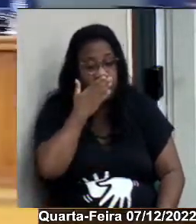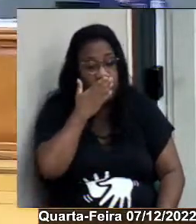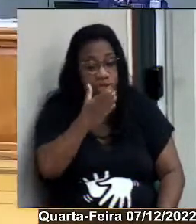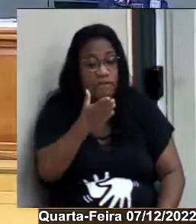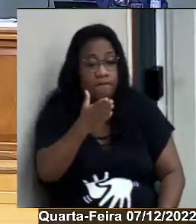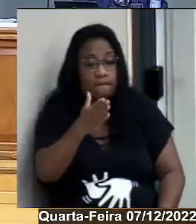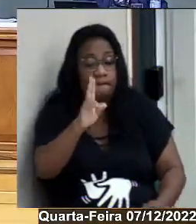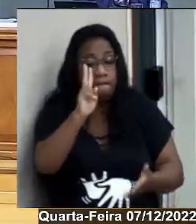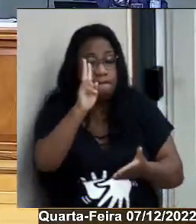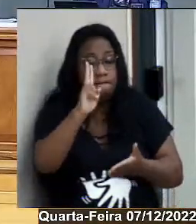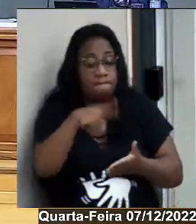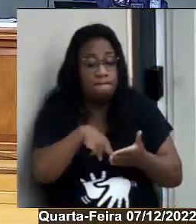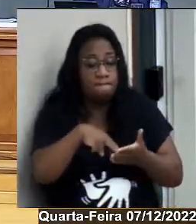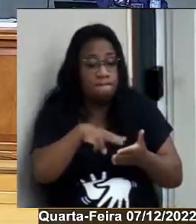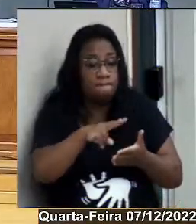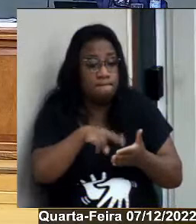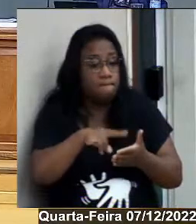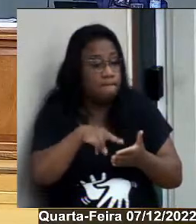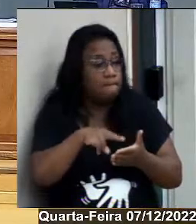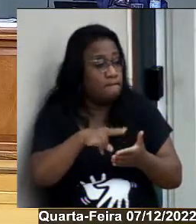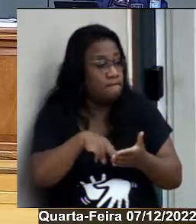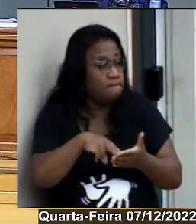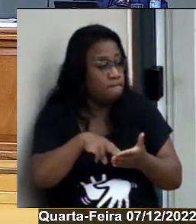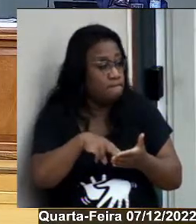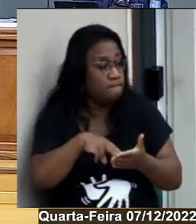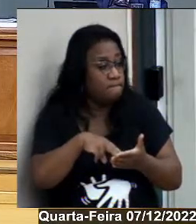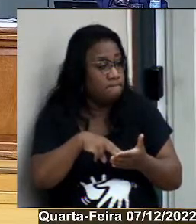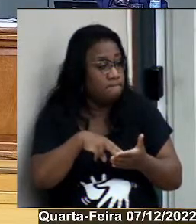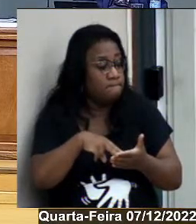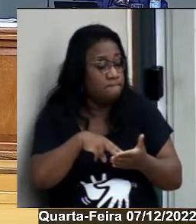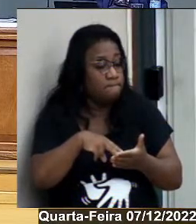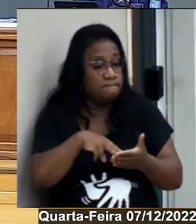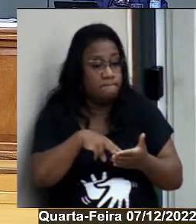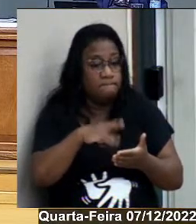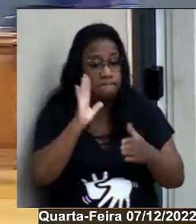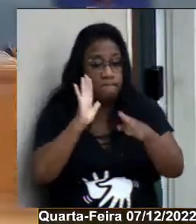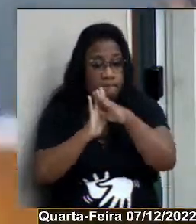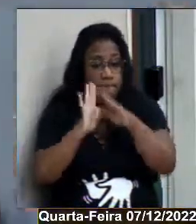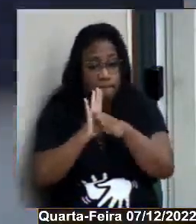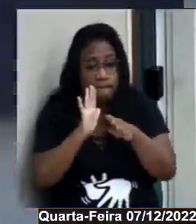Solicito ao senhor secretário que faça a leitura do projeto de lei complementar número 21/2022.